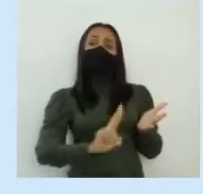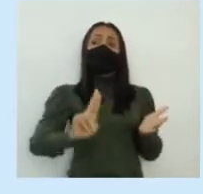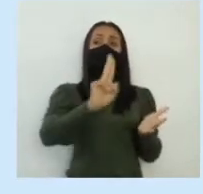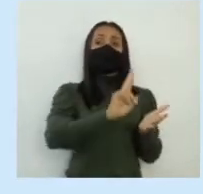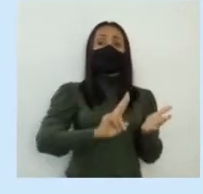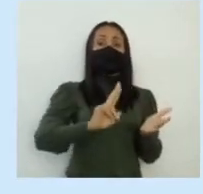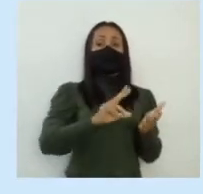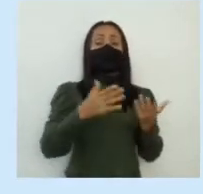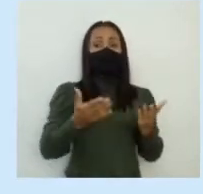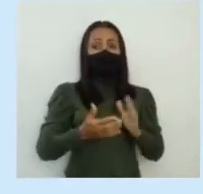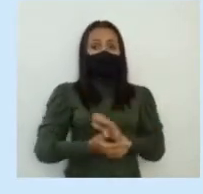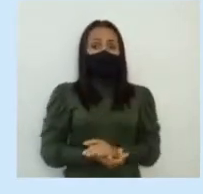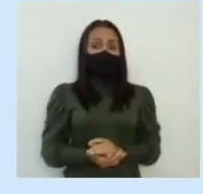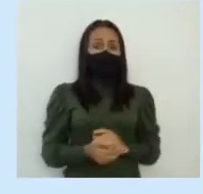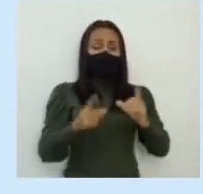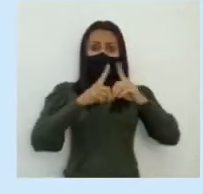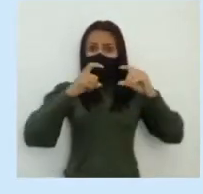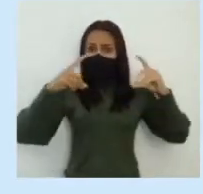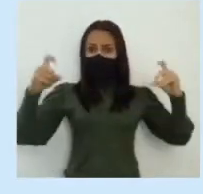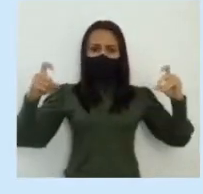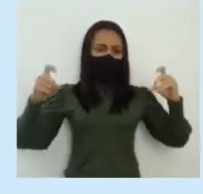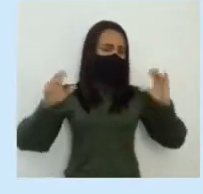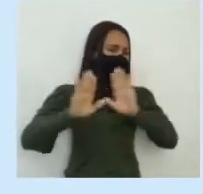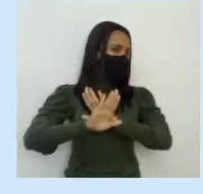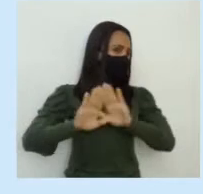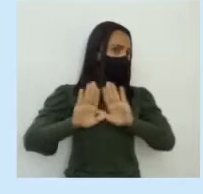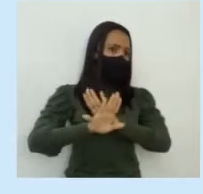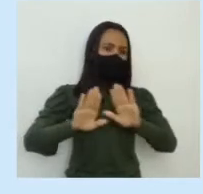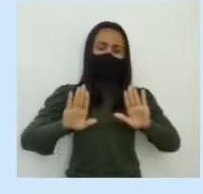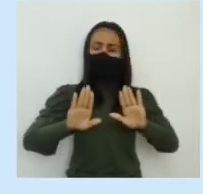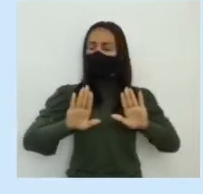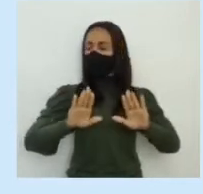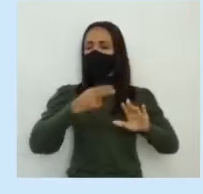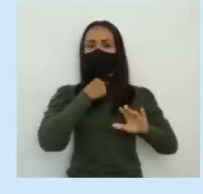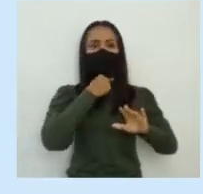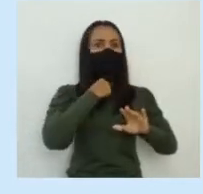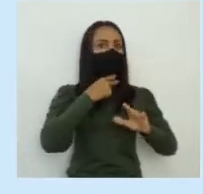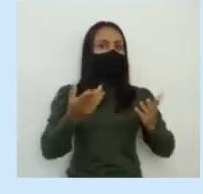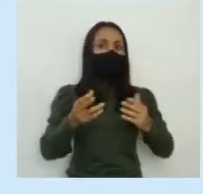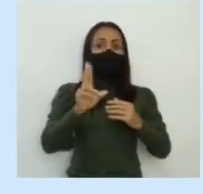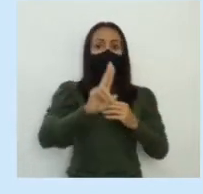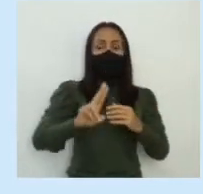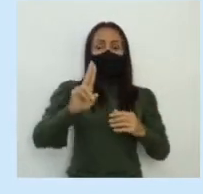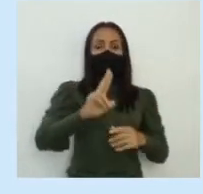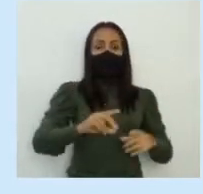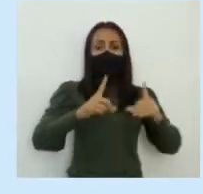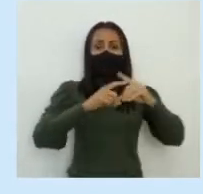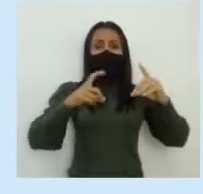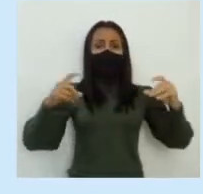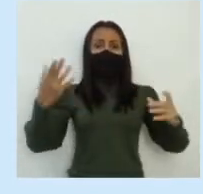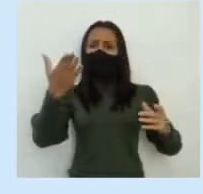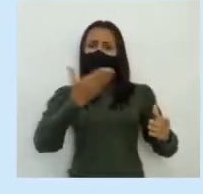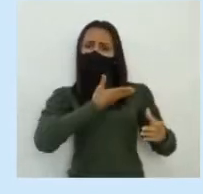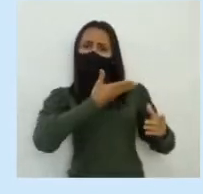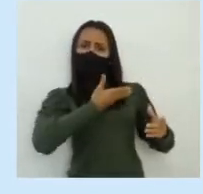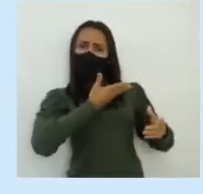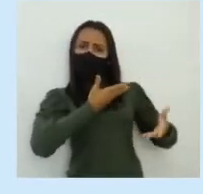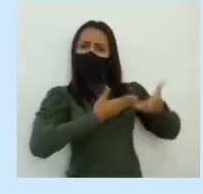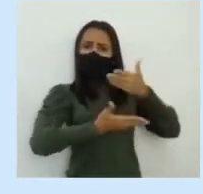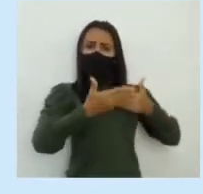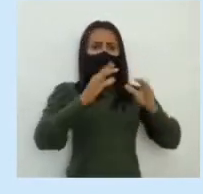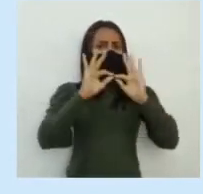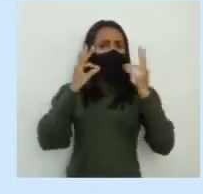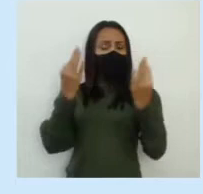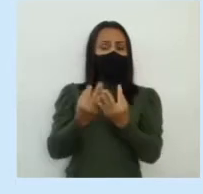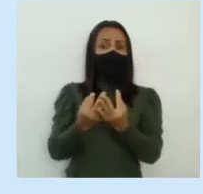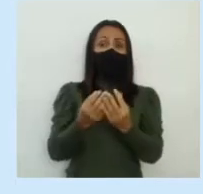poder utilizar gírias num local totalmente formal. Então, você utiliza essa gíria com seus amigos, talvez com a sua